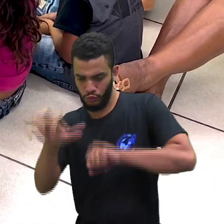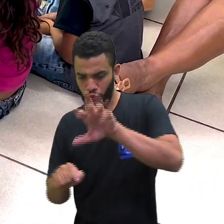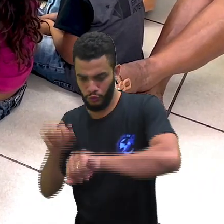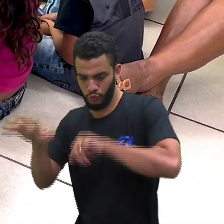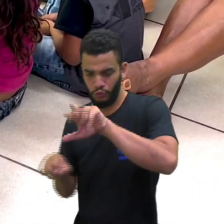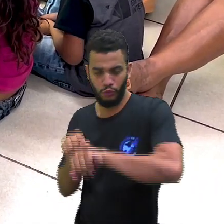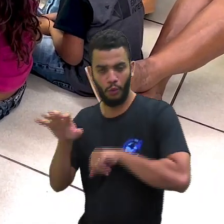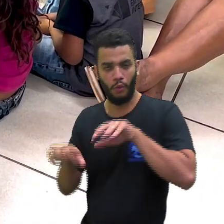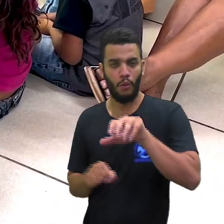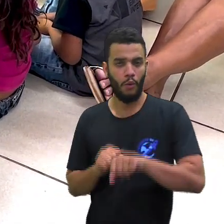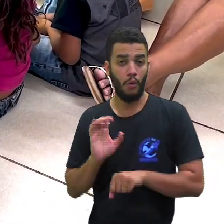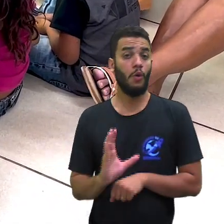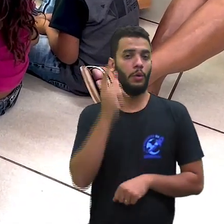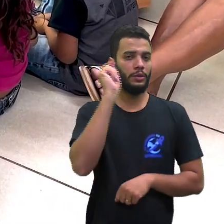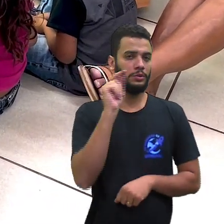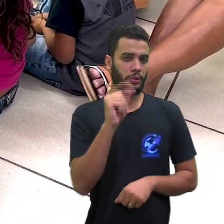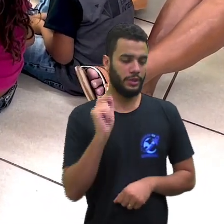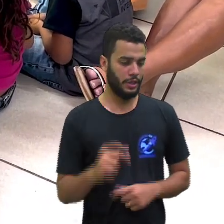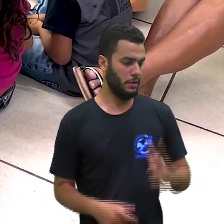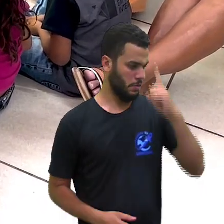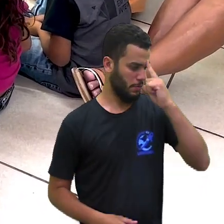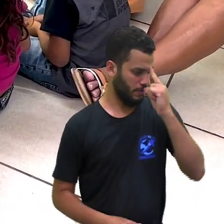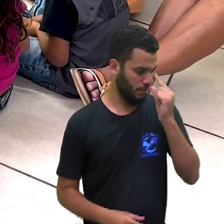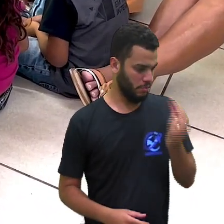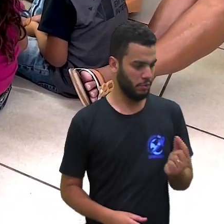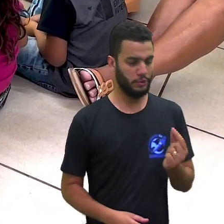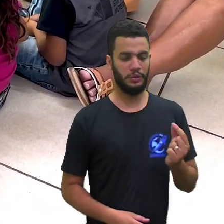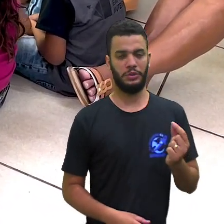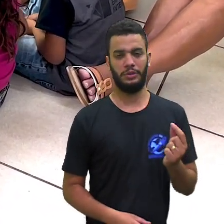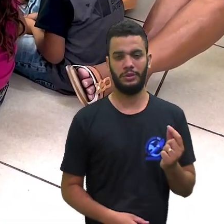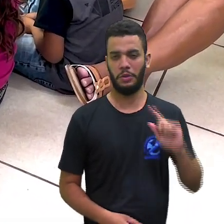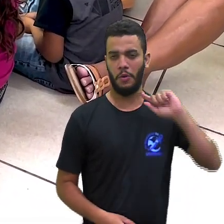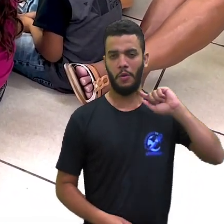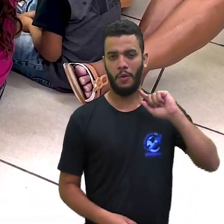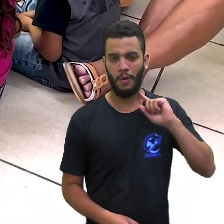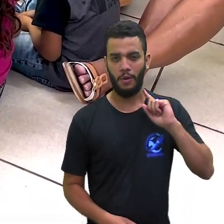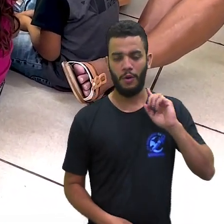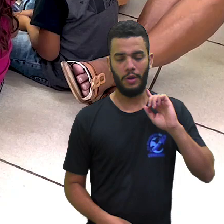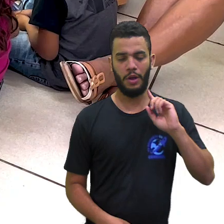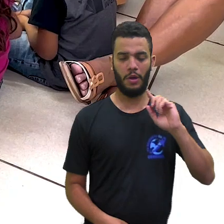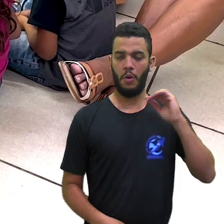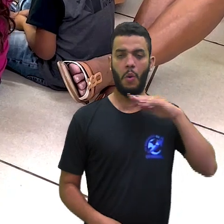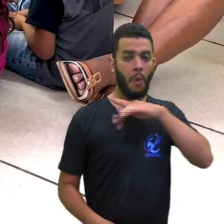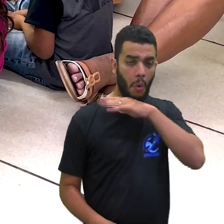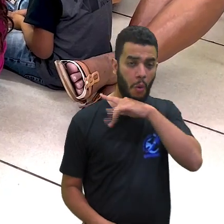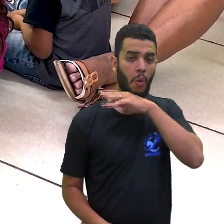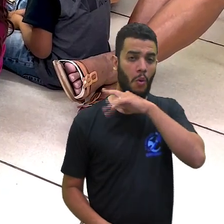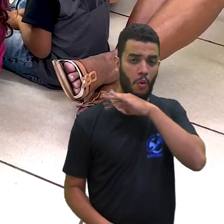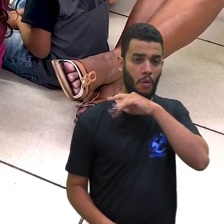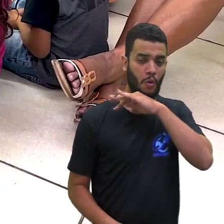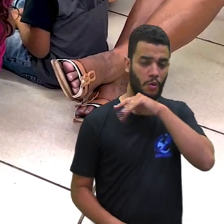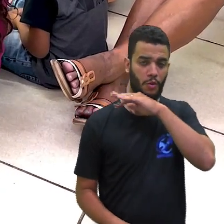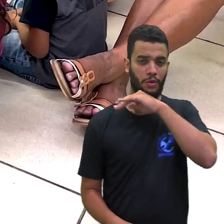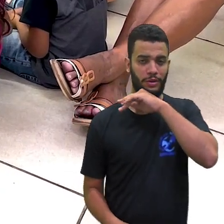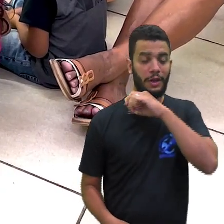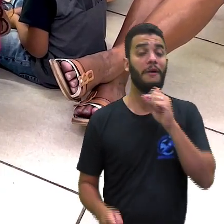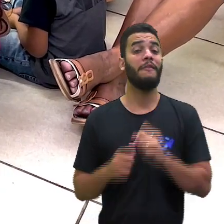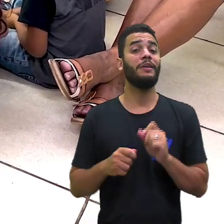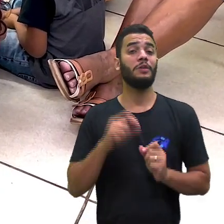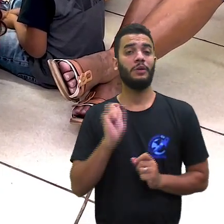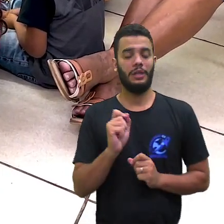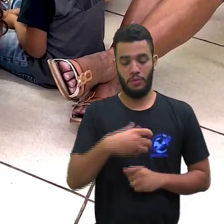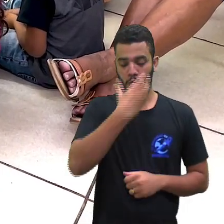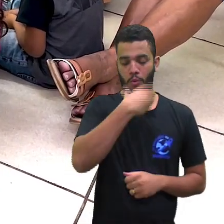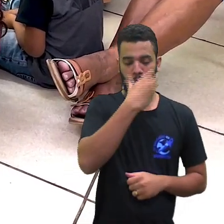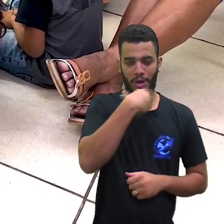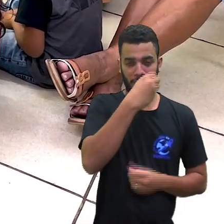tentou enganar, oferecendo uma linda e apetitosa maçã de presente. Ei,